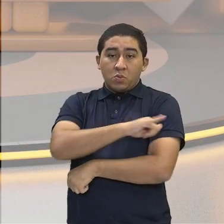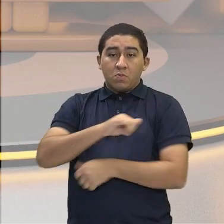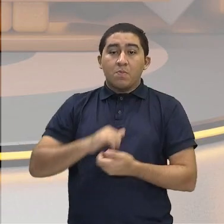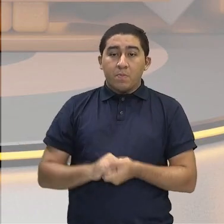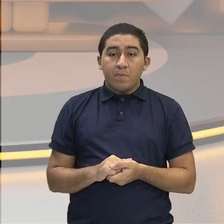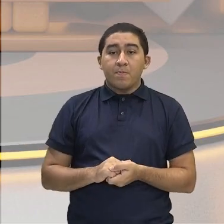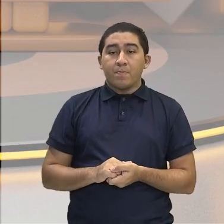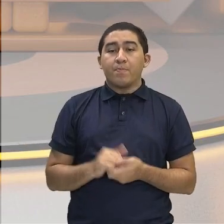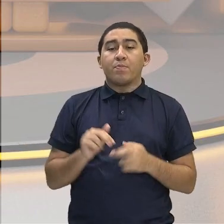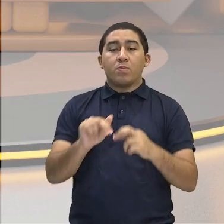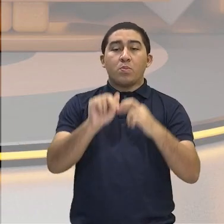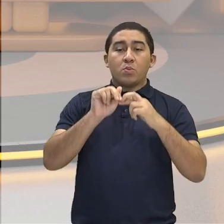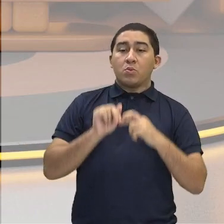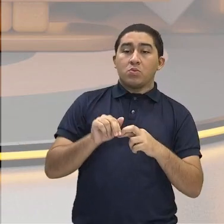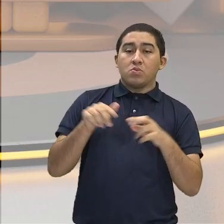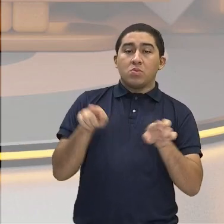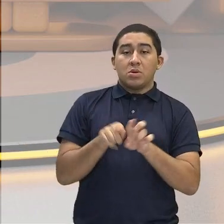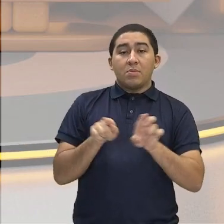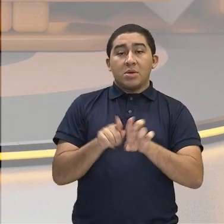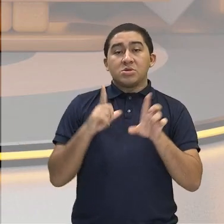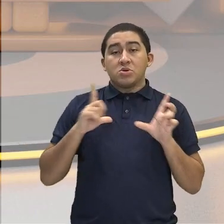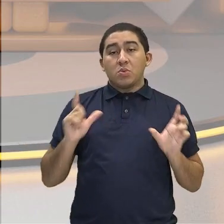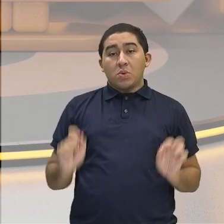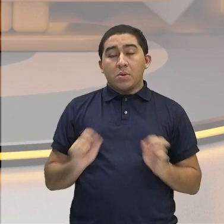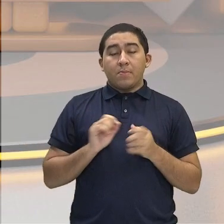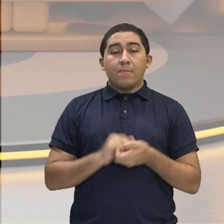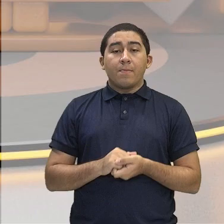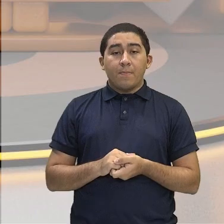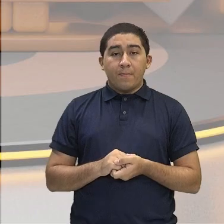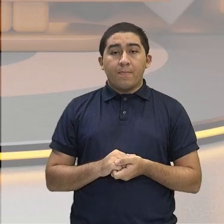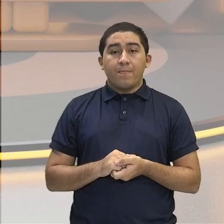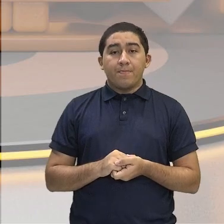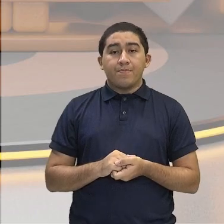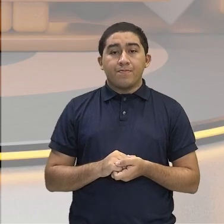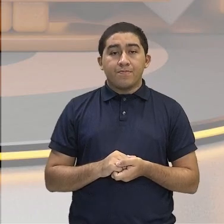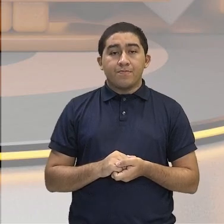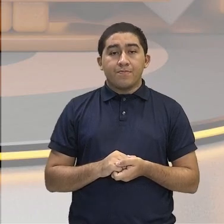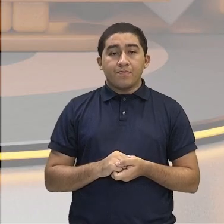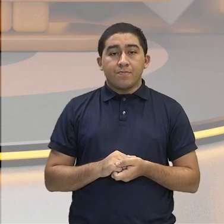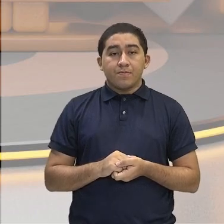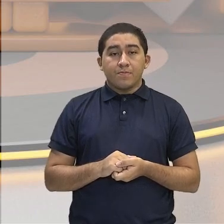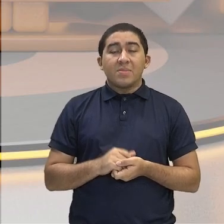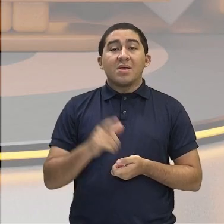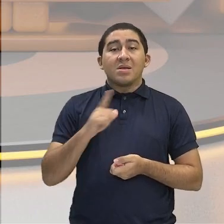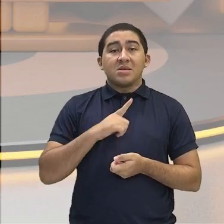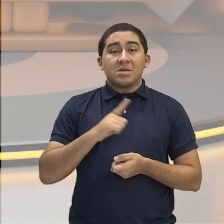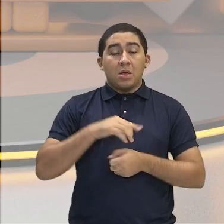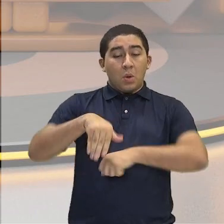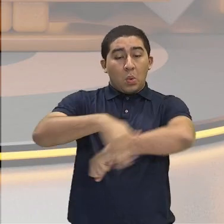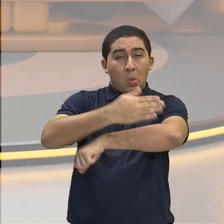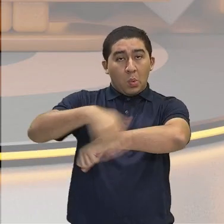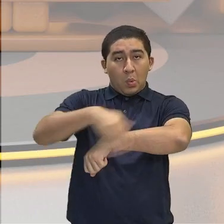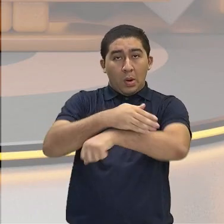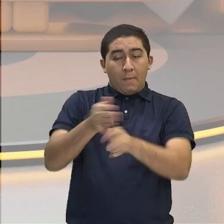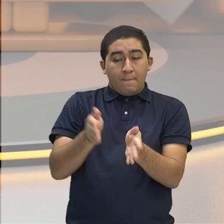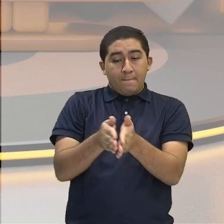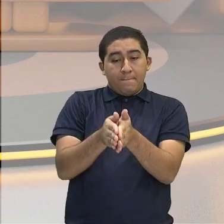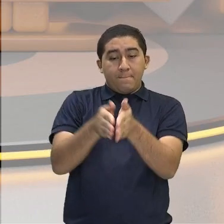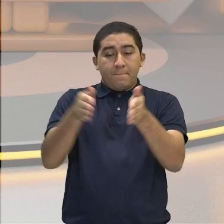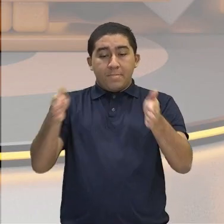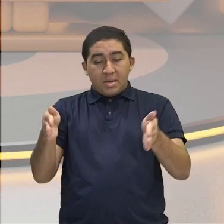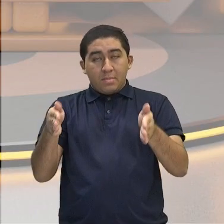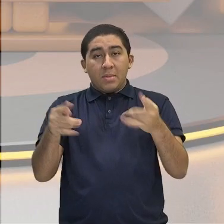tanto, nesse mesmo momento havia também a questão de haver o enlargamento das vias principais do Rio de Janeiro, até porque